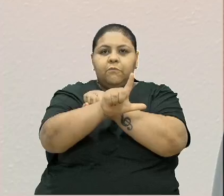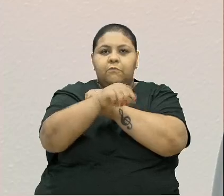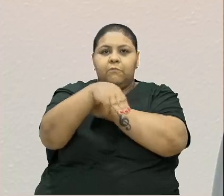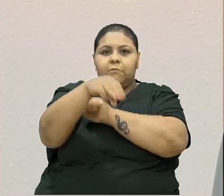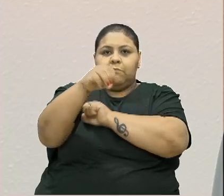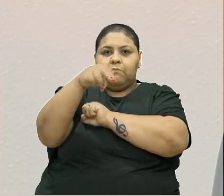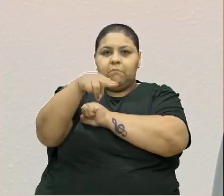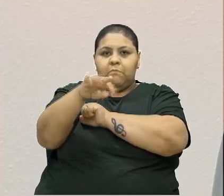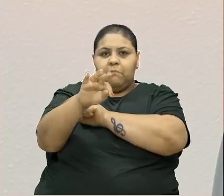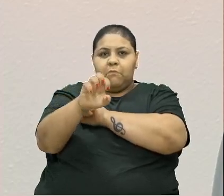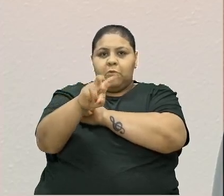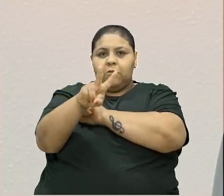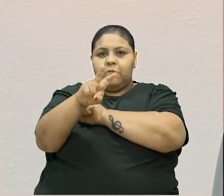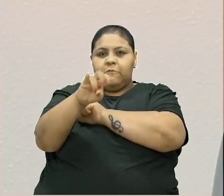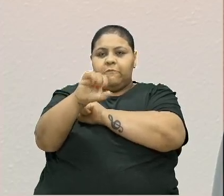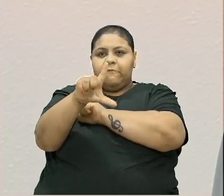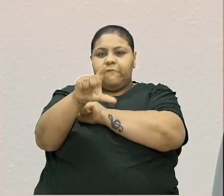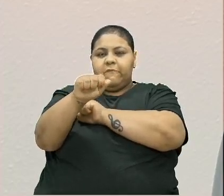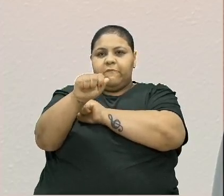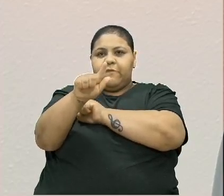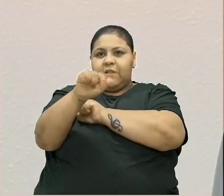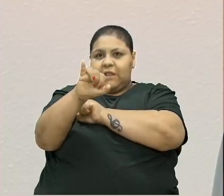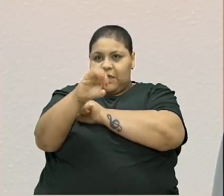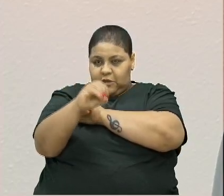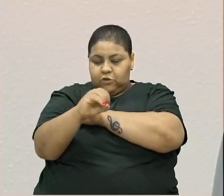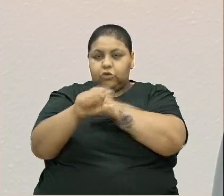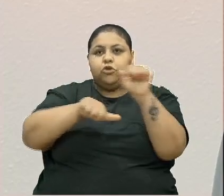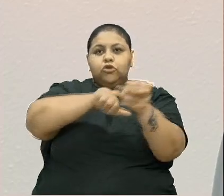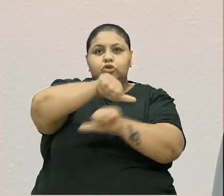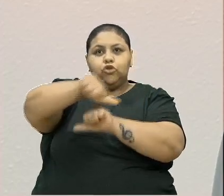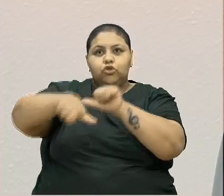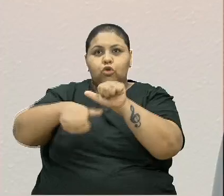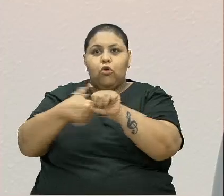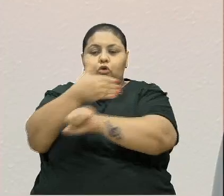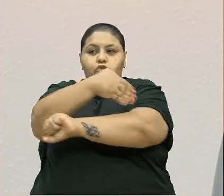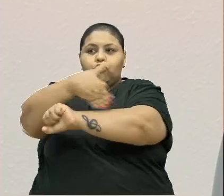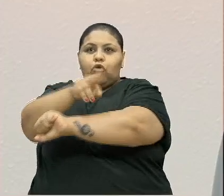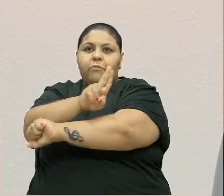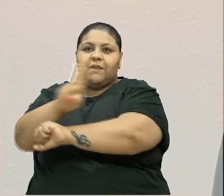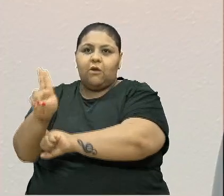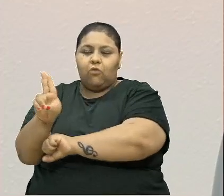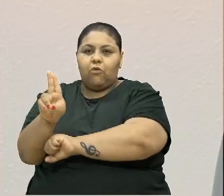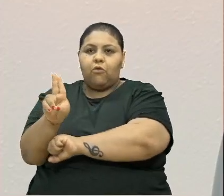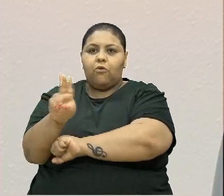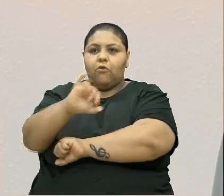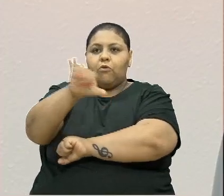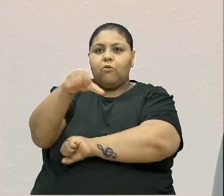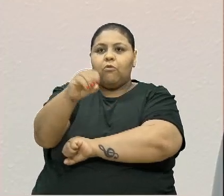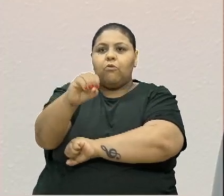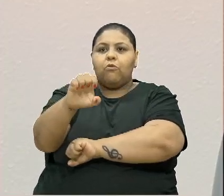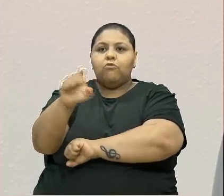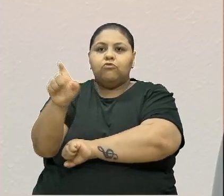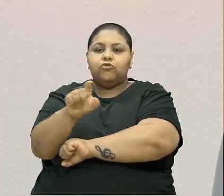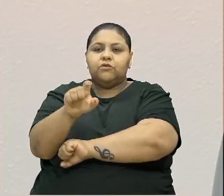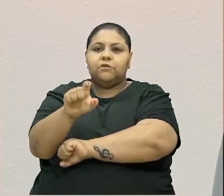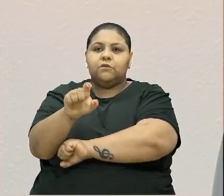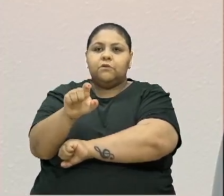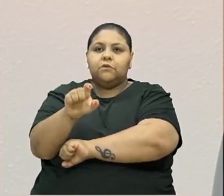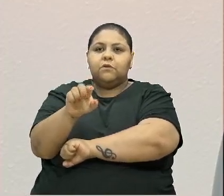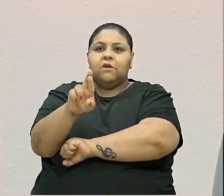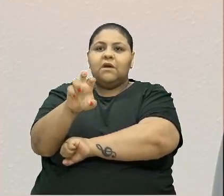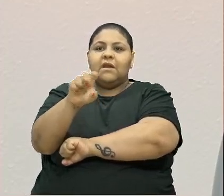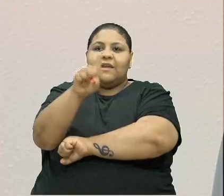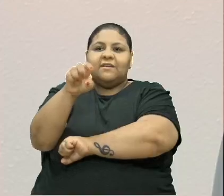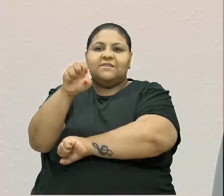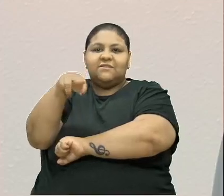Mountain Village 2, bairro Nossa Senhora da Saúde, com o nome de Rua José Antônio Álvares de Rezende.